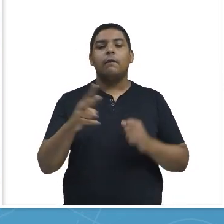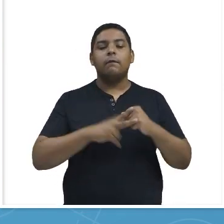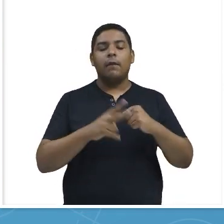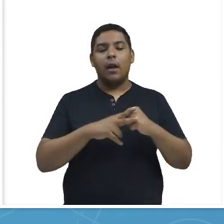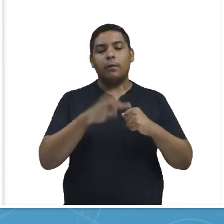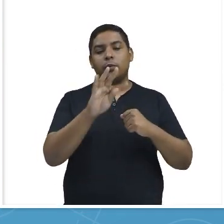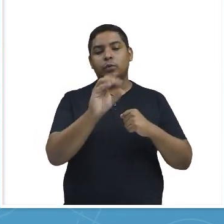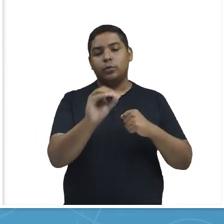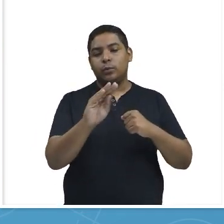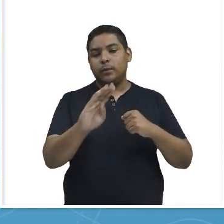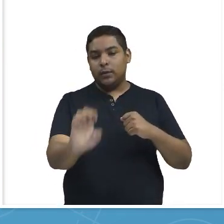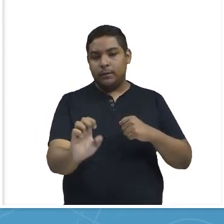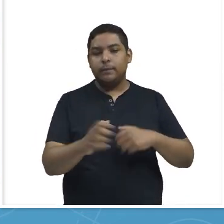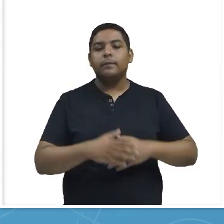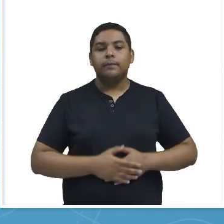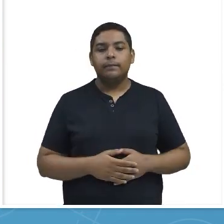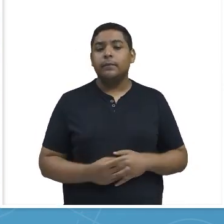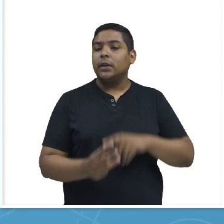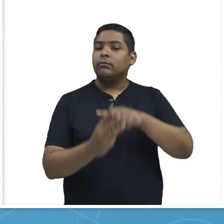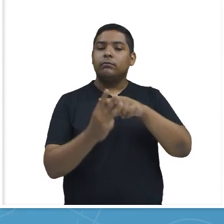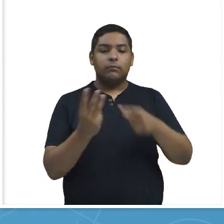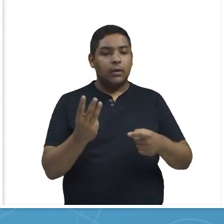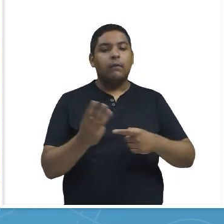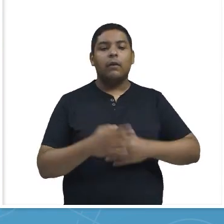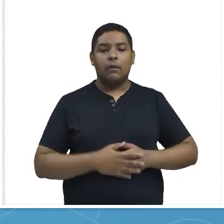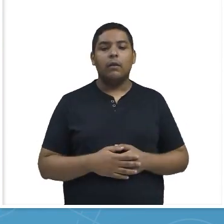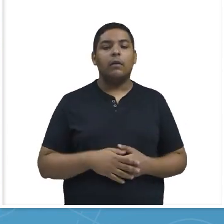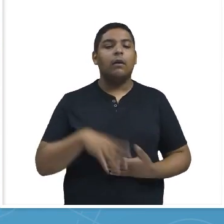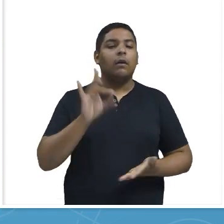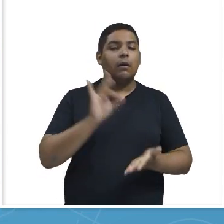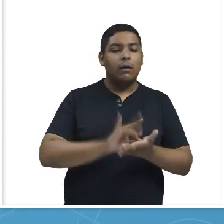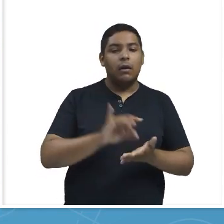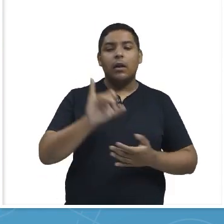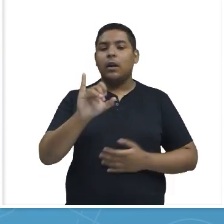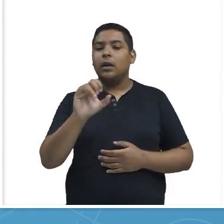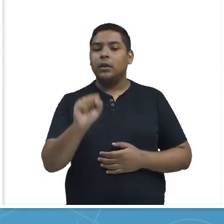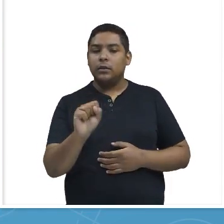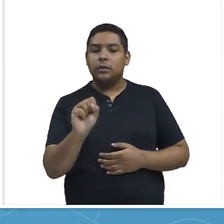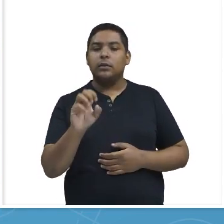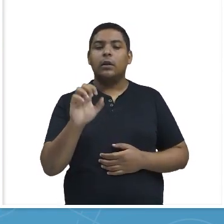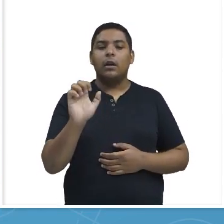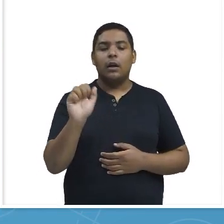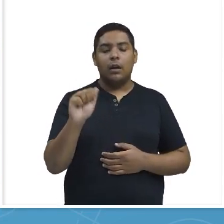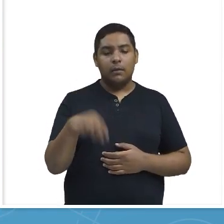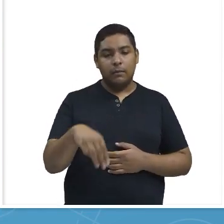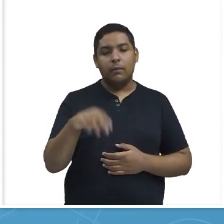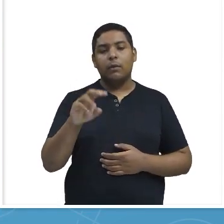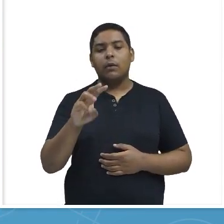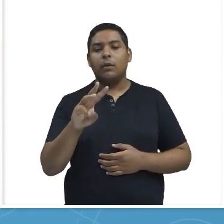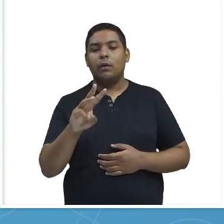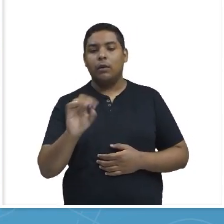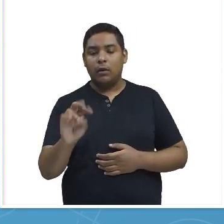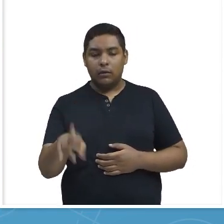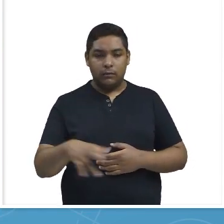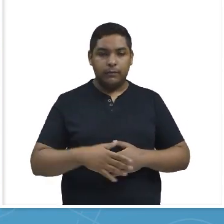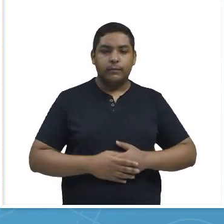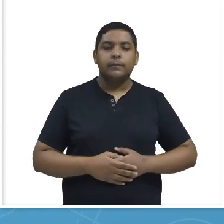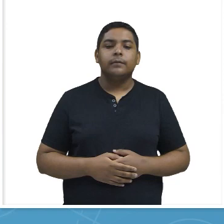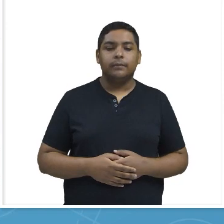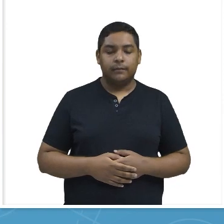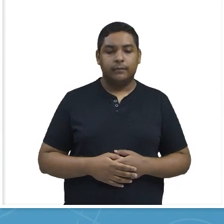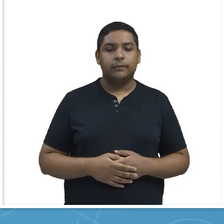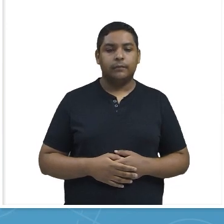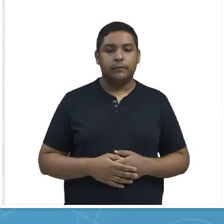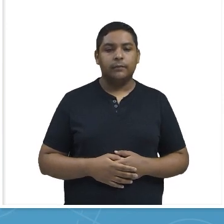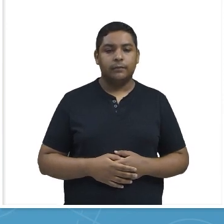Então, qual é o verbo to be? São só 3 formas na forma afirmativa. É o is, am e o are, tudo bem? Vai depender da conjugação que